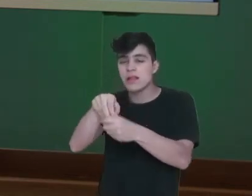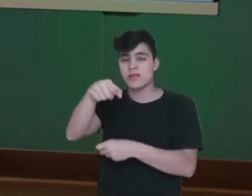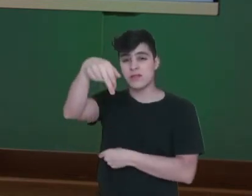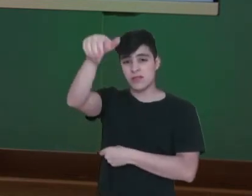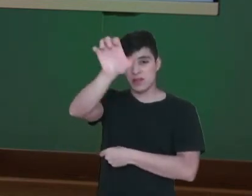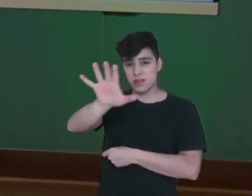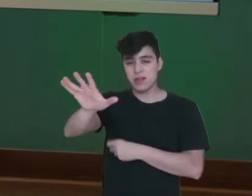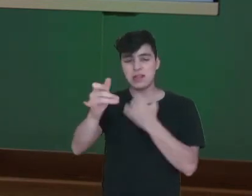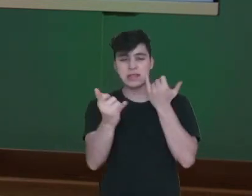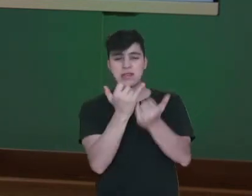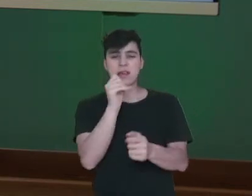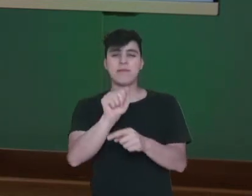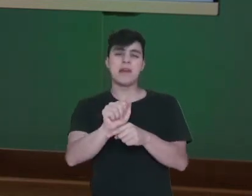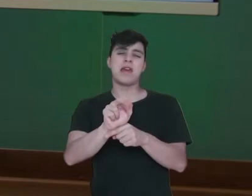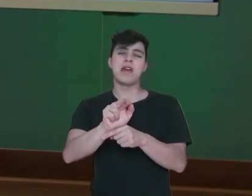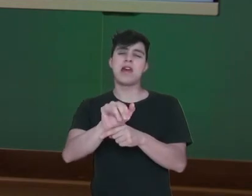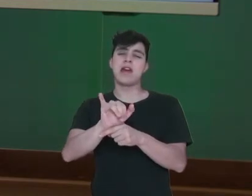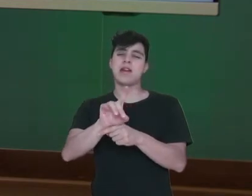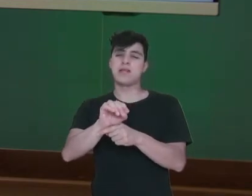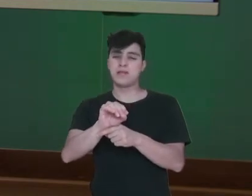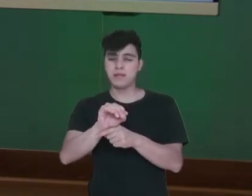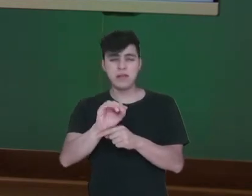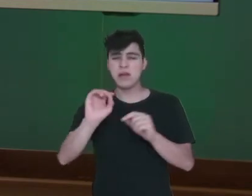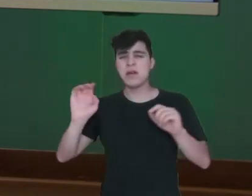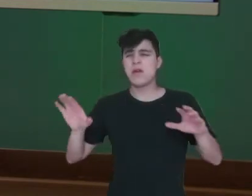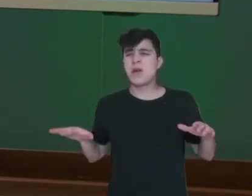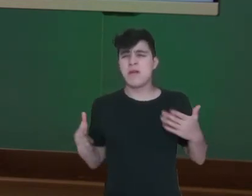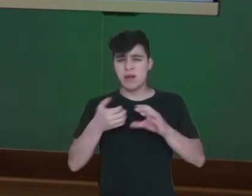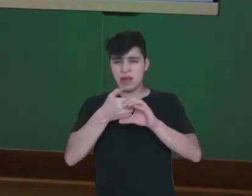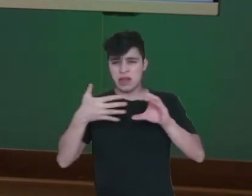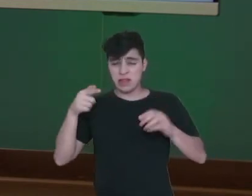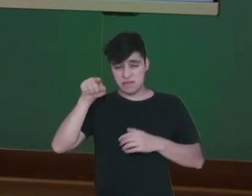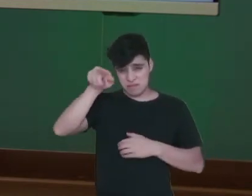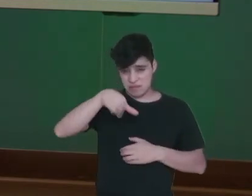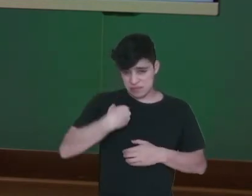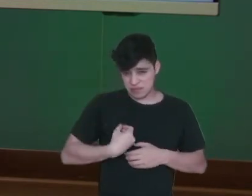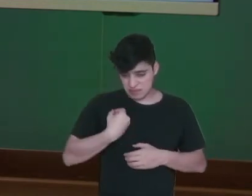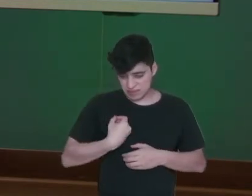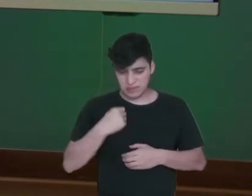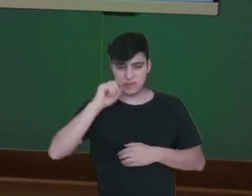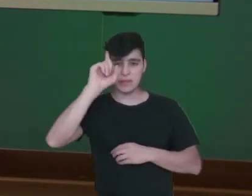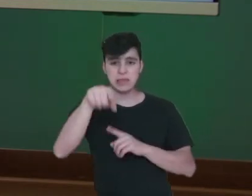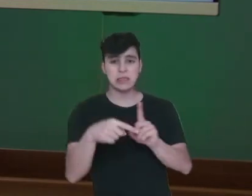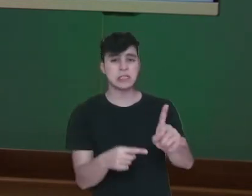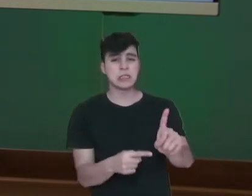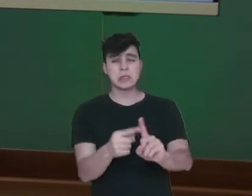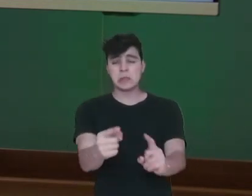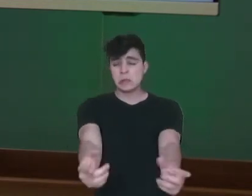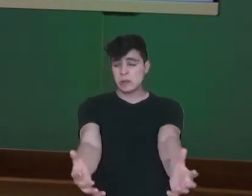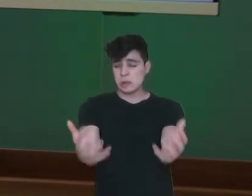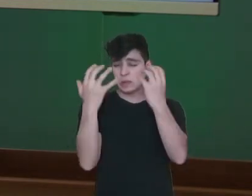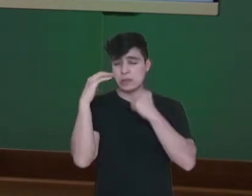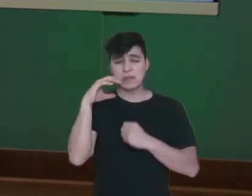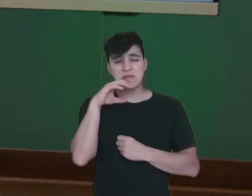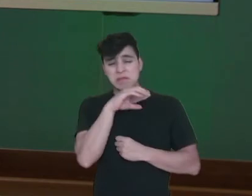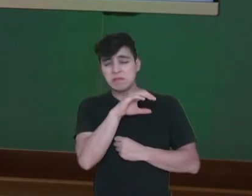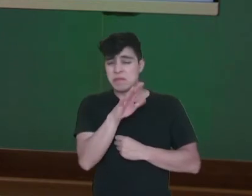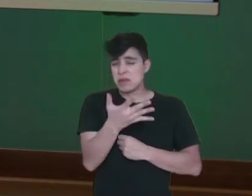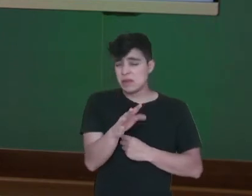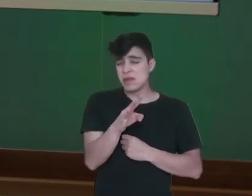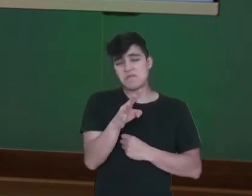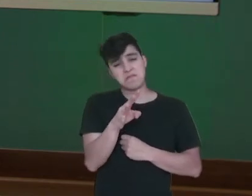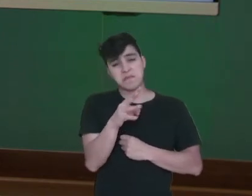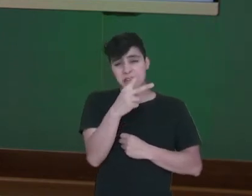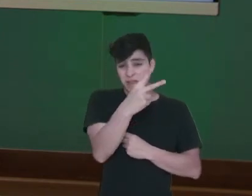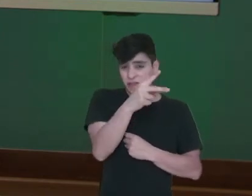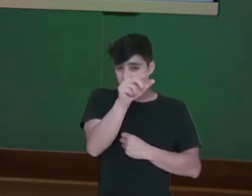clima semiárido. Que características nós temos do semiárido? Temperaturas elevadas, com médias ali em torno